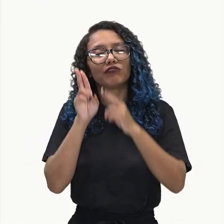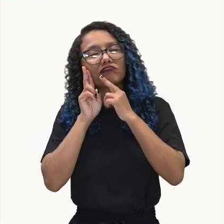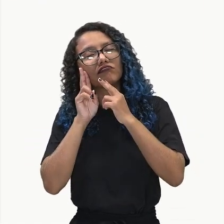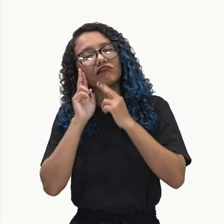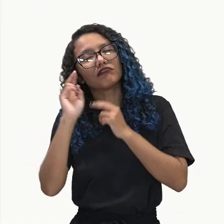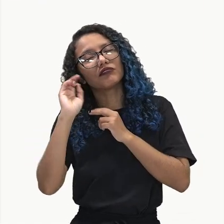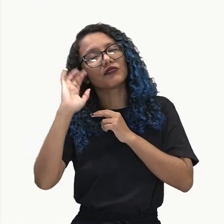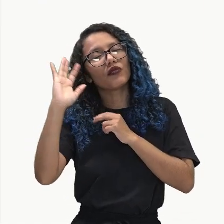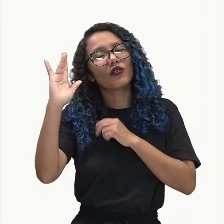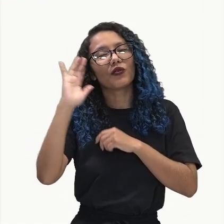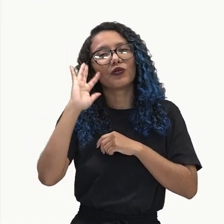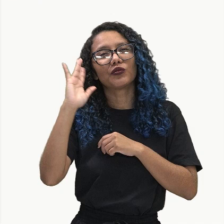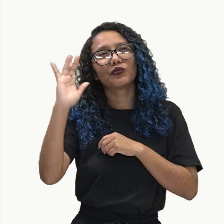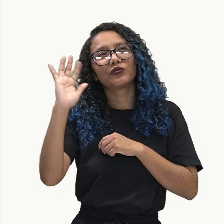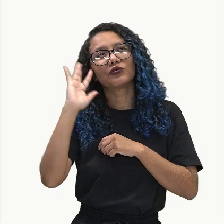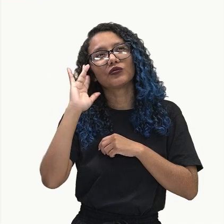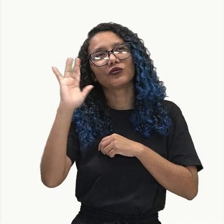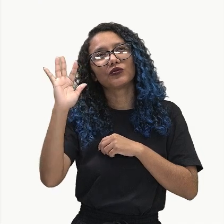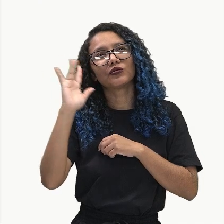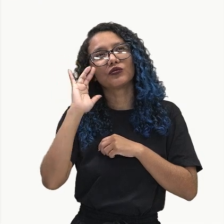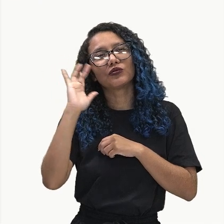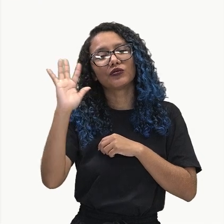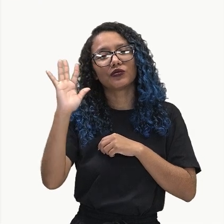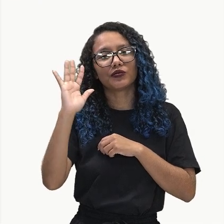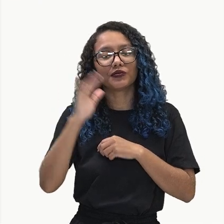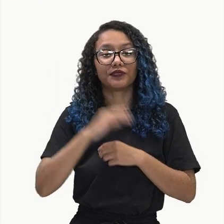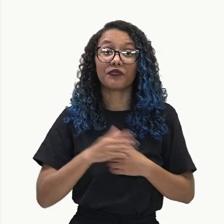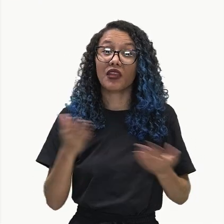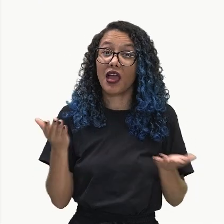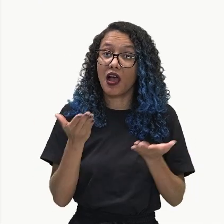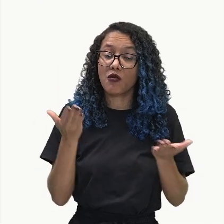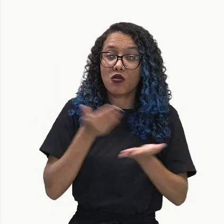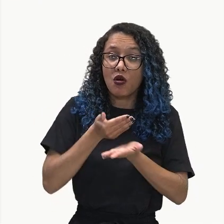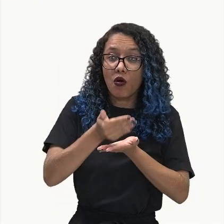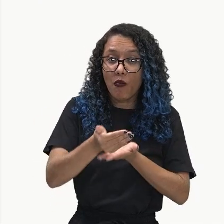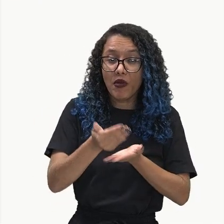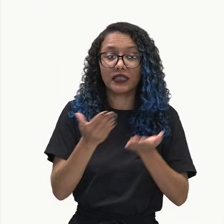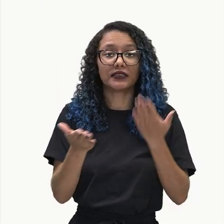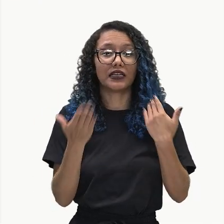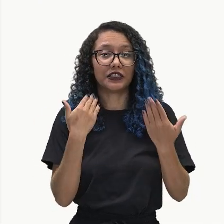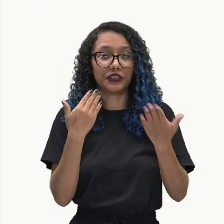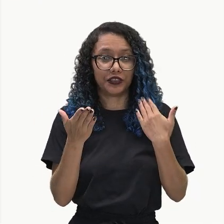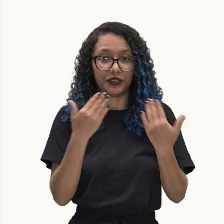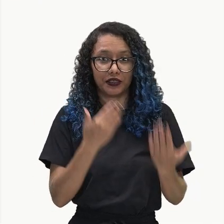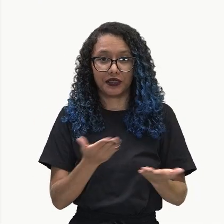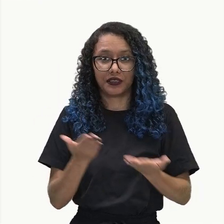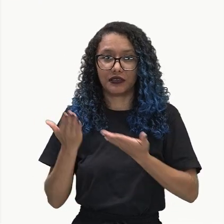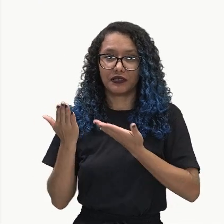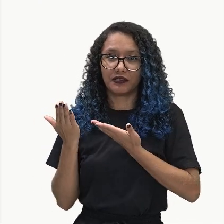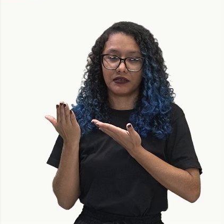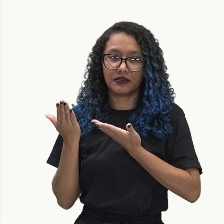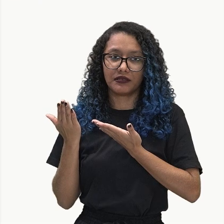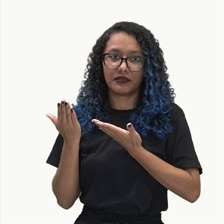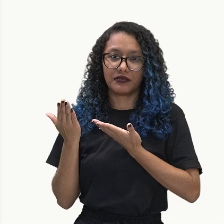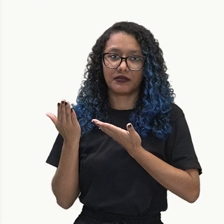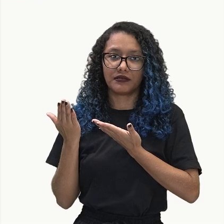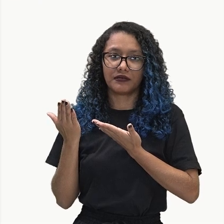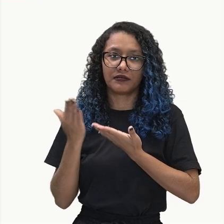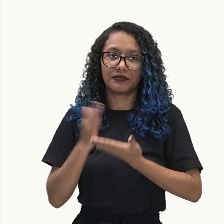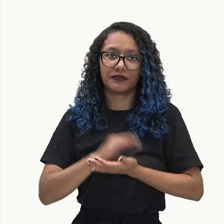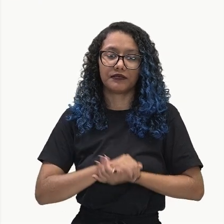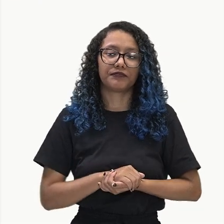ao diálogo. Olá, olá, como te chamas? Me chamo Catalina. Quantos